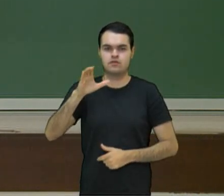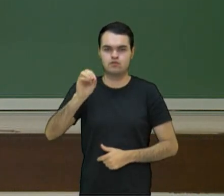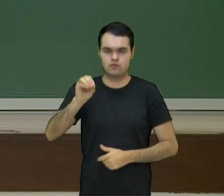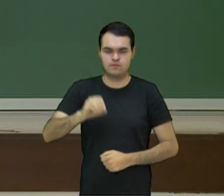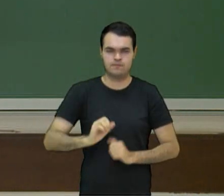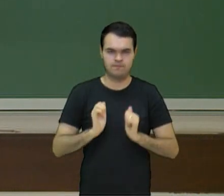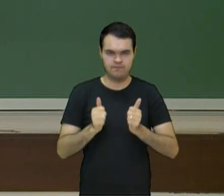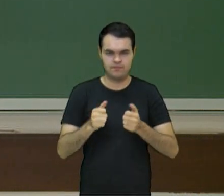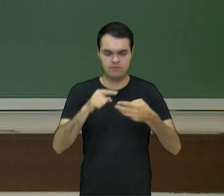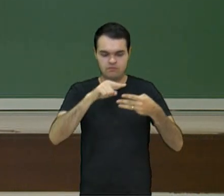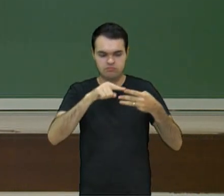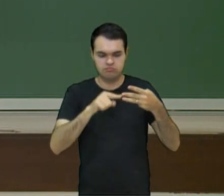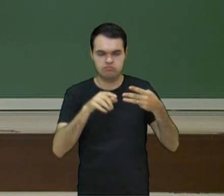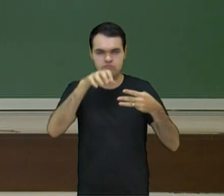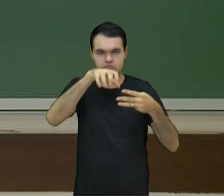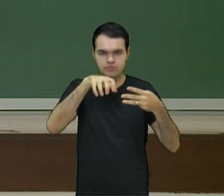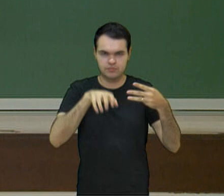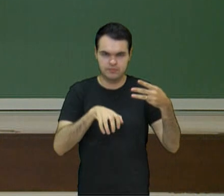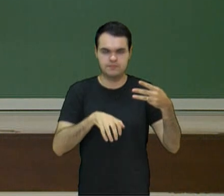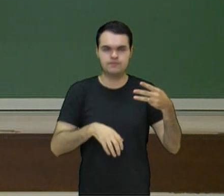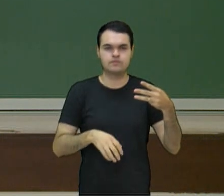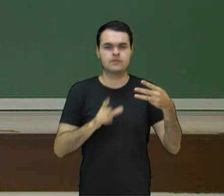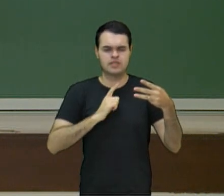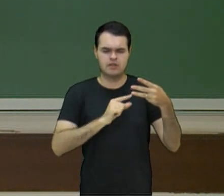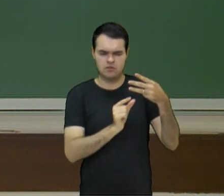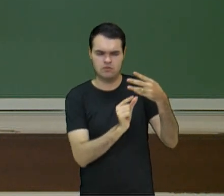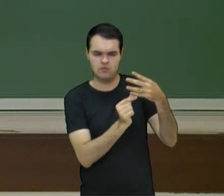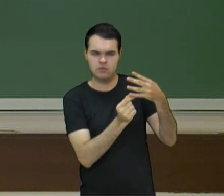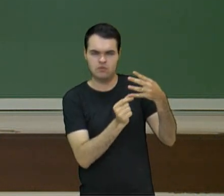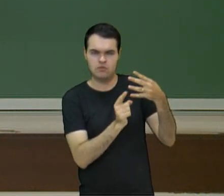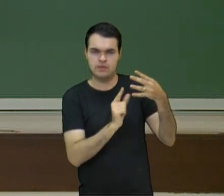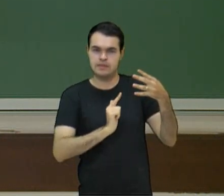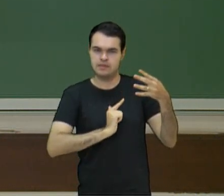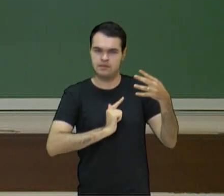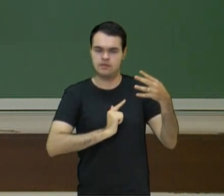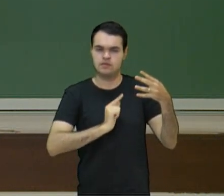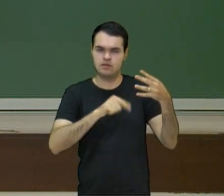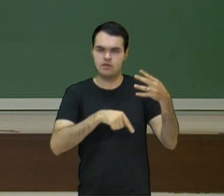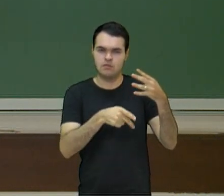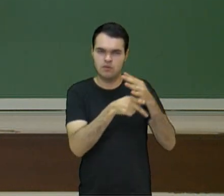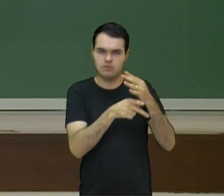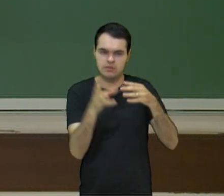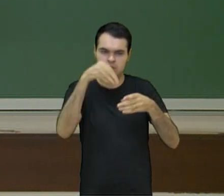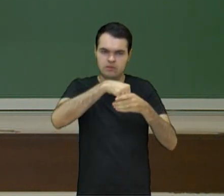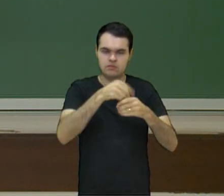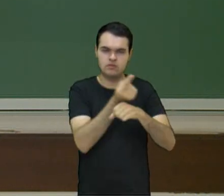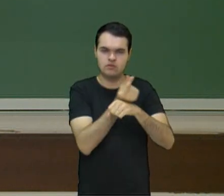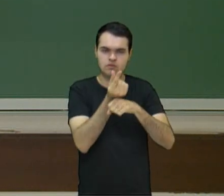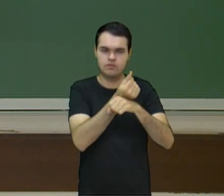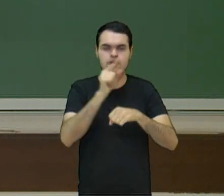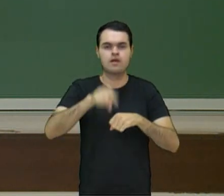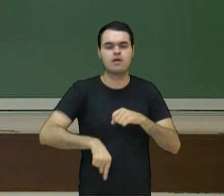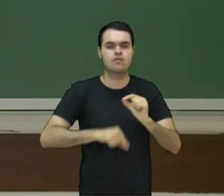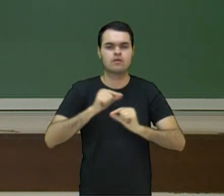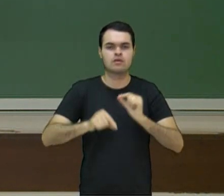3 setores da economia. Nós temos um quarto setor, também já é considerado um setor da economia, que é o setor